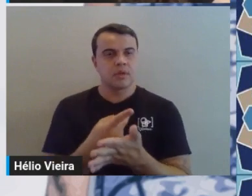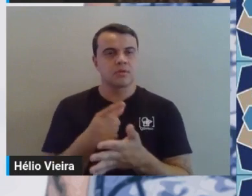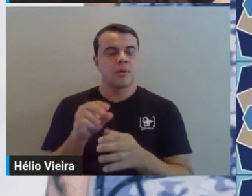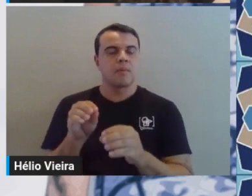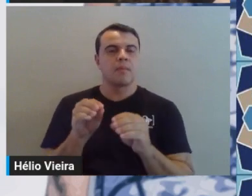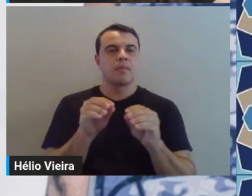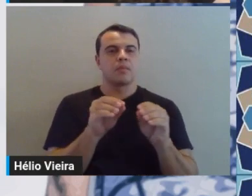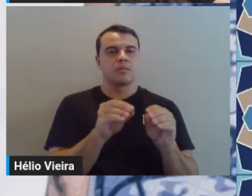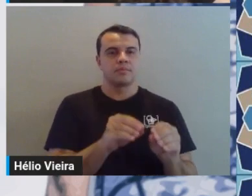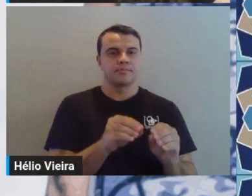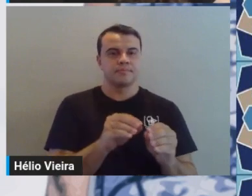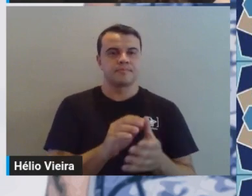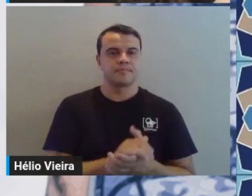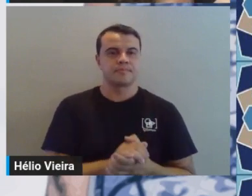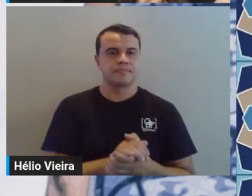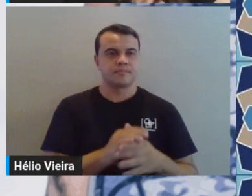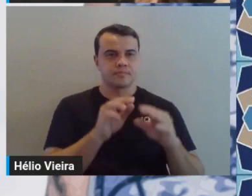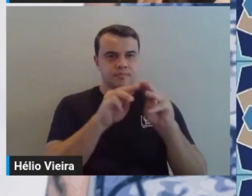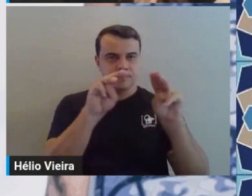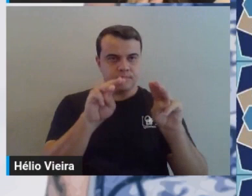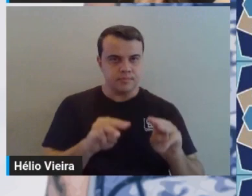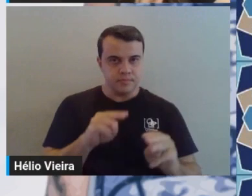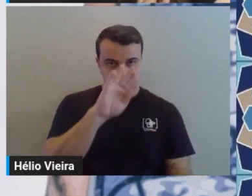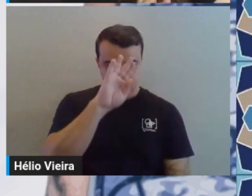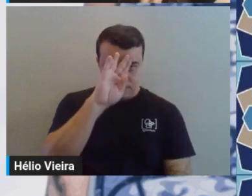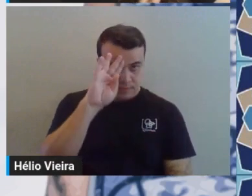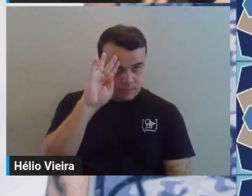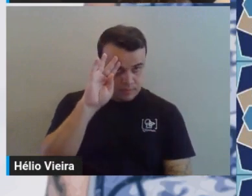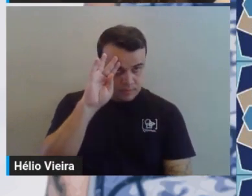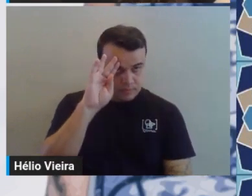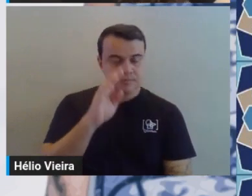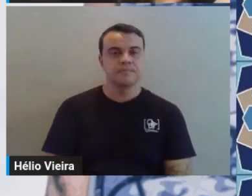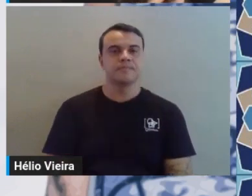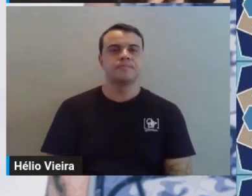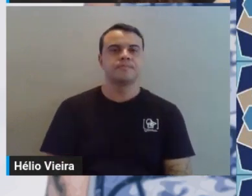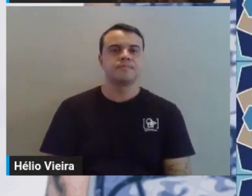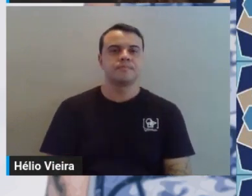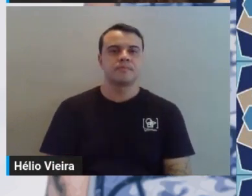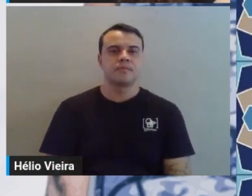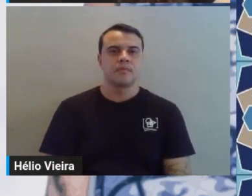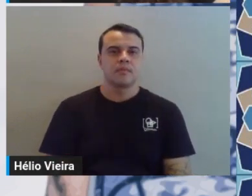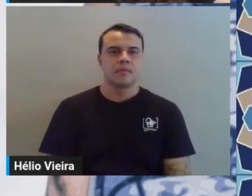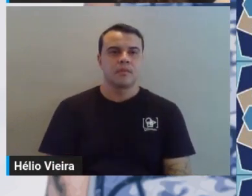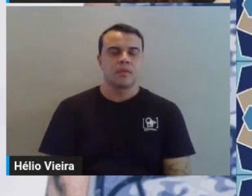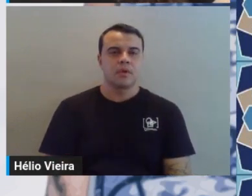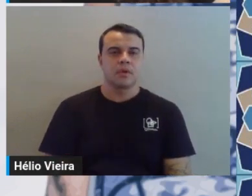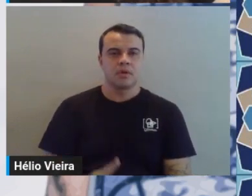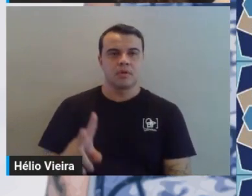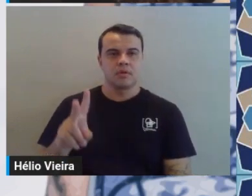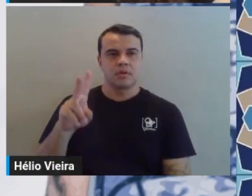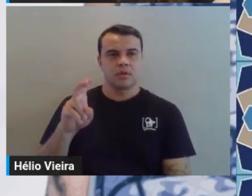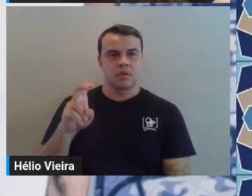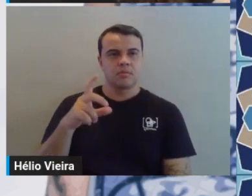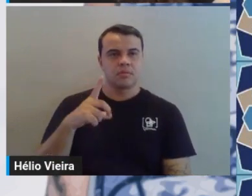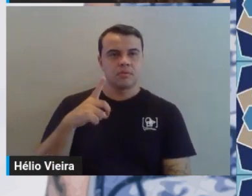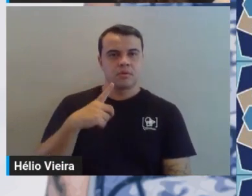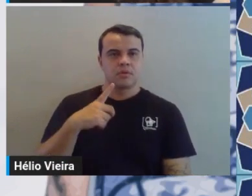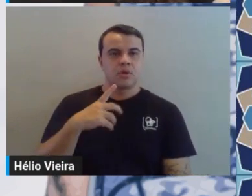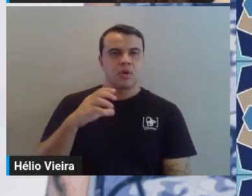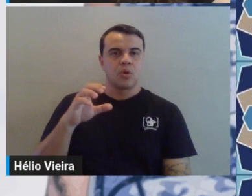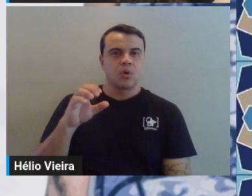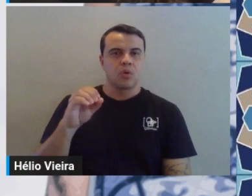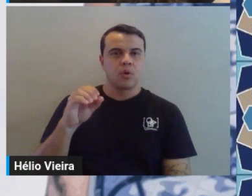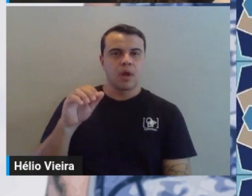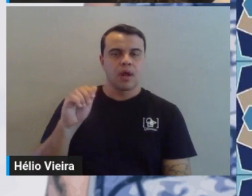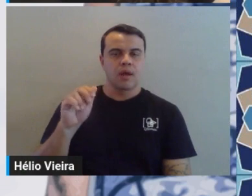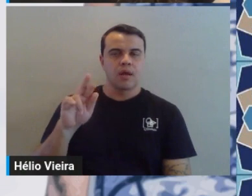para o Museu da Pampulha, Museu de Arte da Pampulha. E nós também temos o